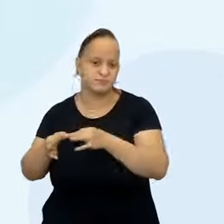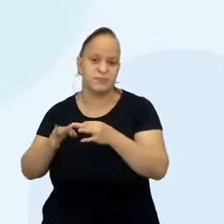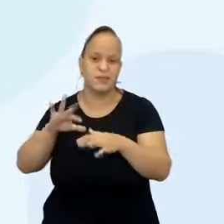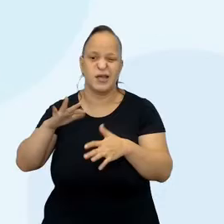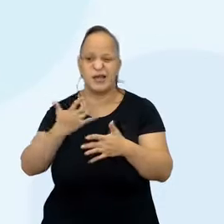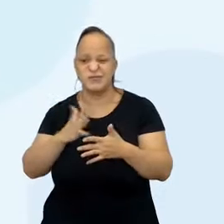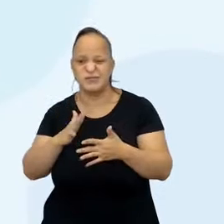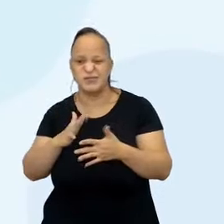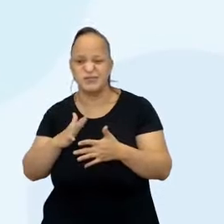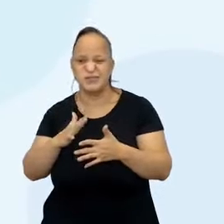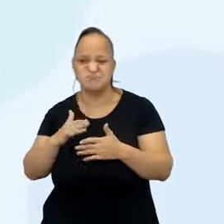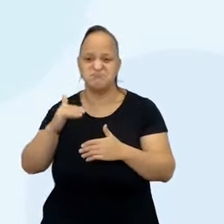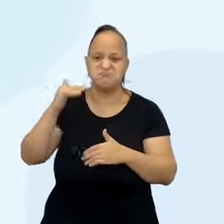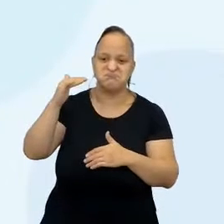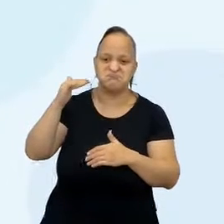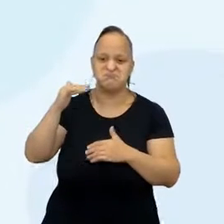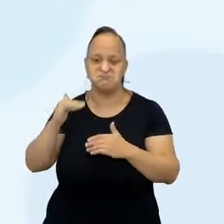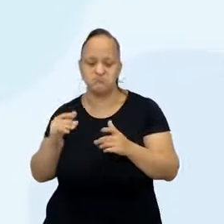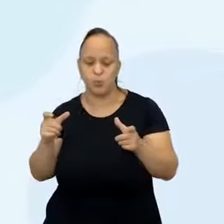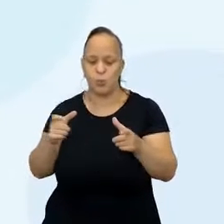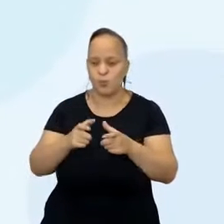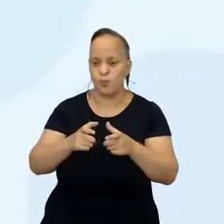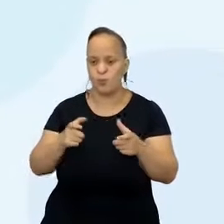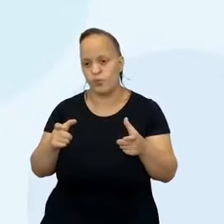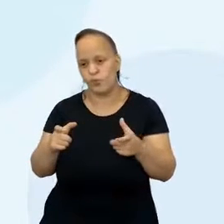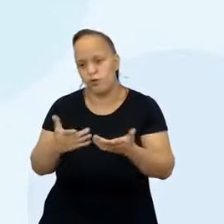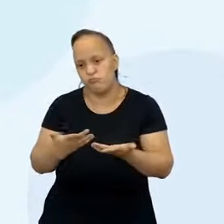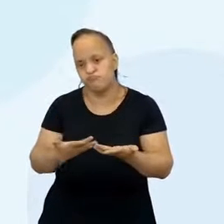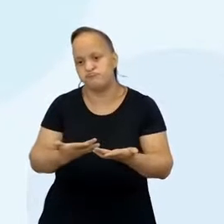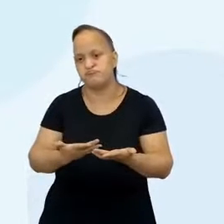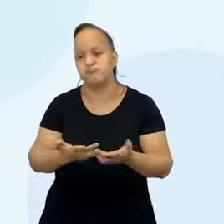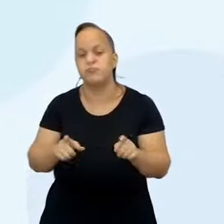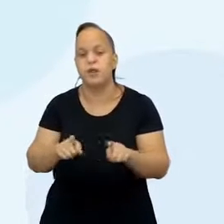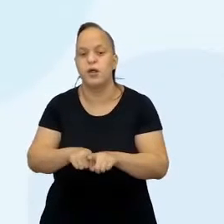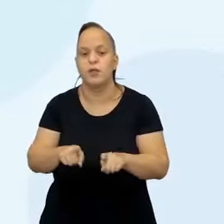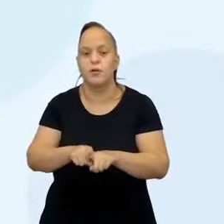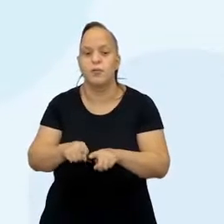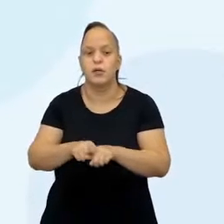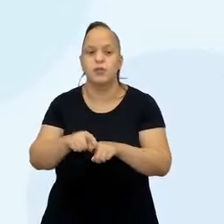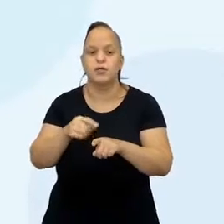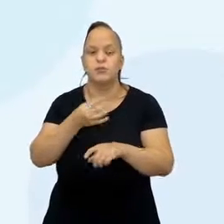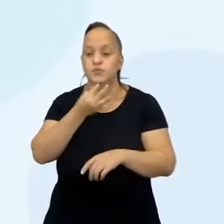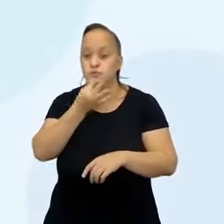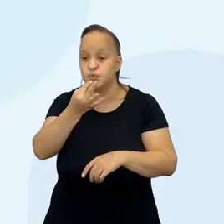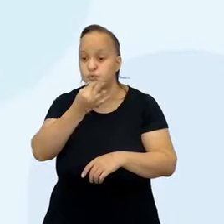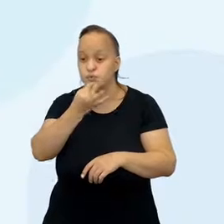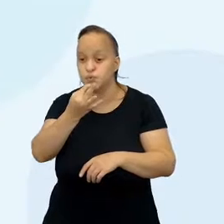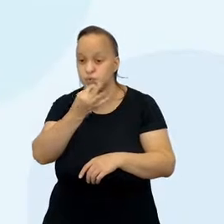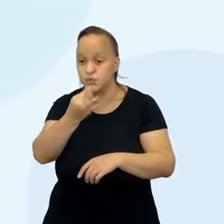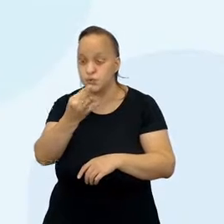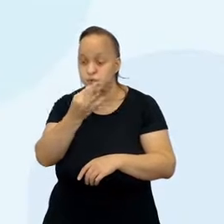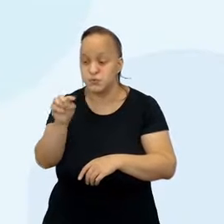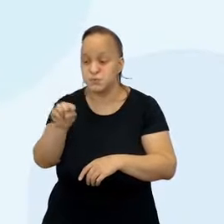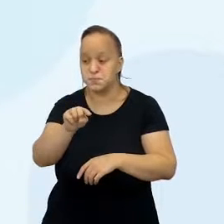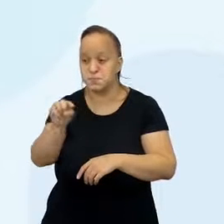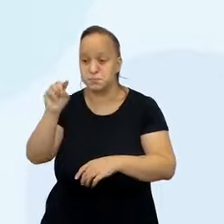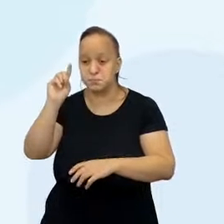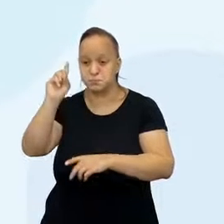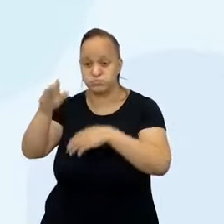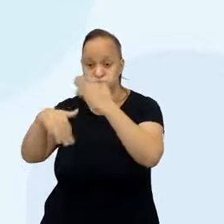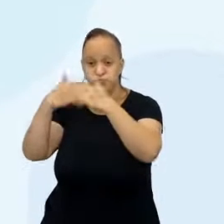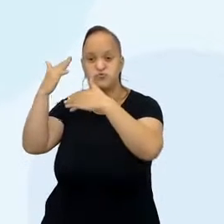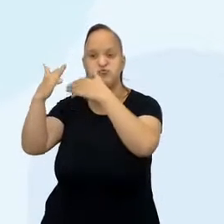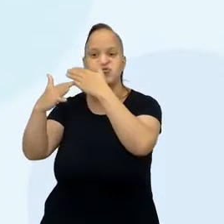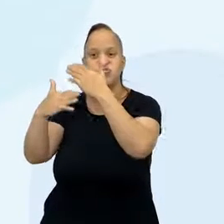menos, nesse caso são 4 aulas. Dentro do desenvolvimento a gente tem sugestão para que as habilidades sejam